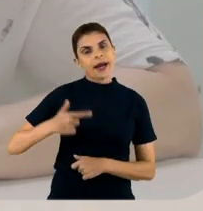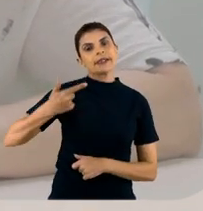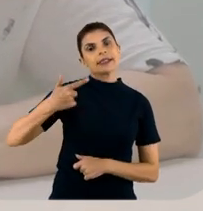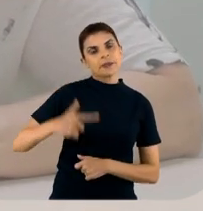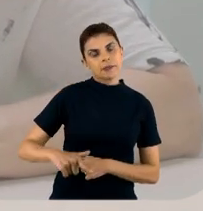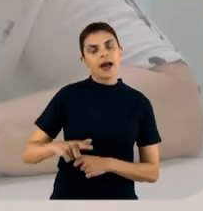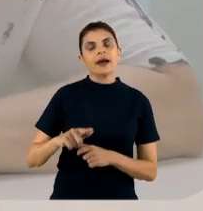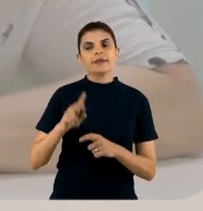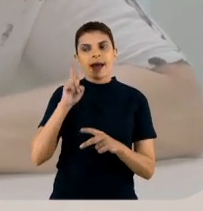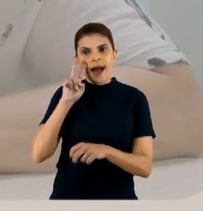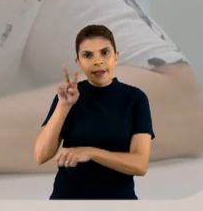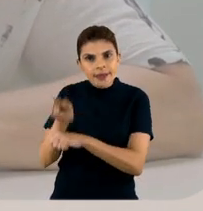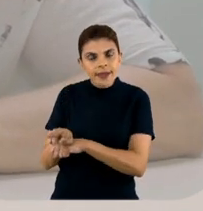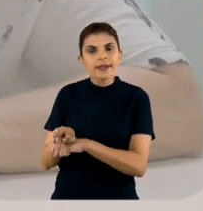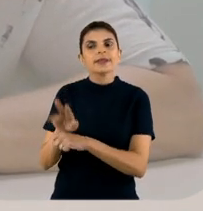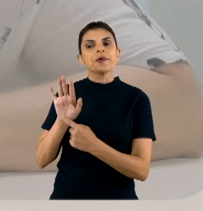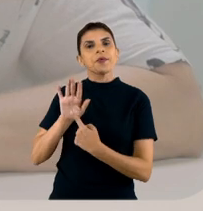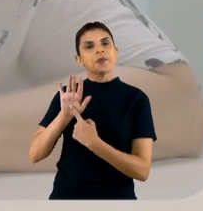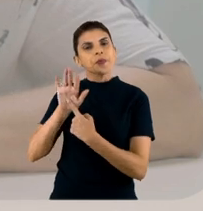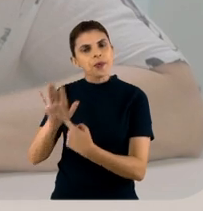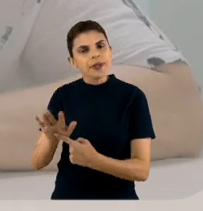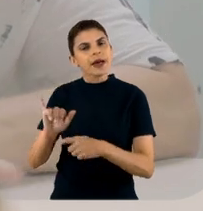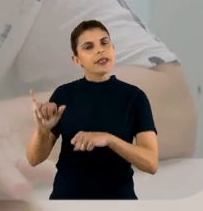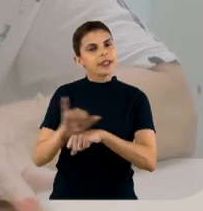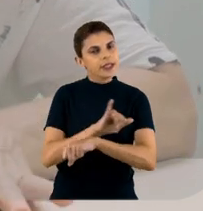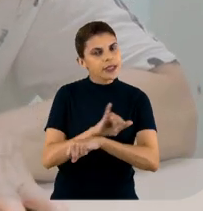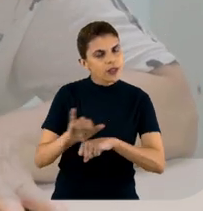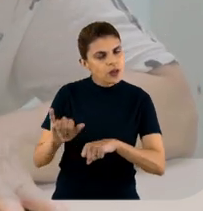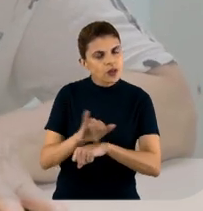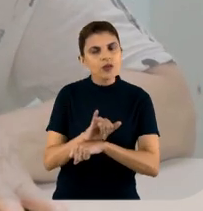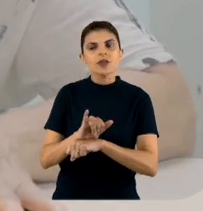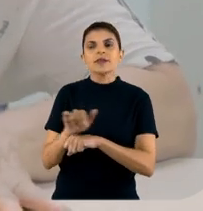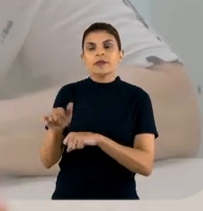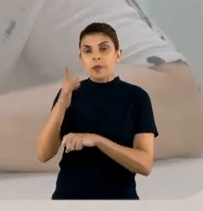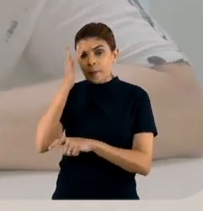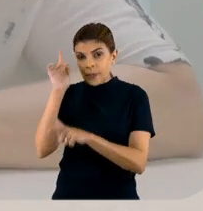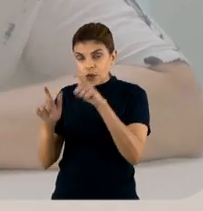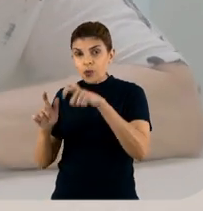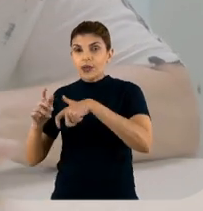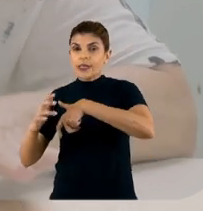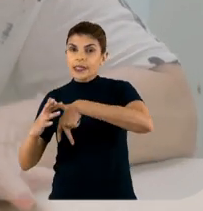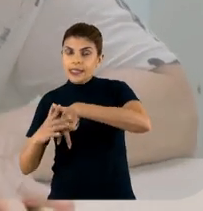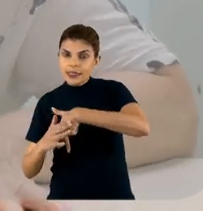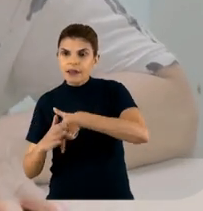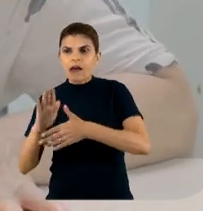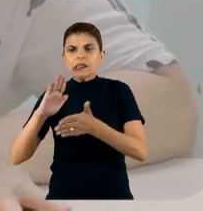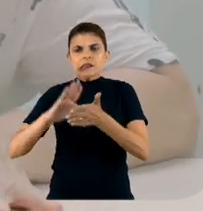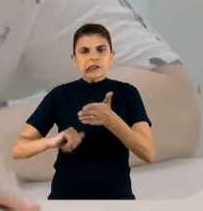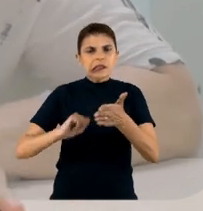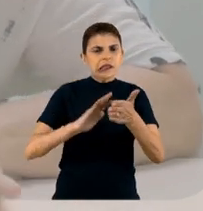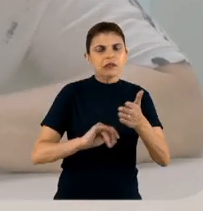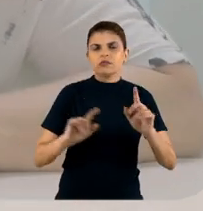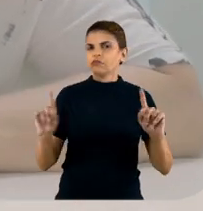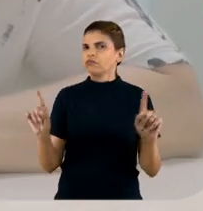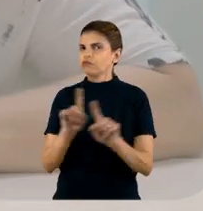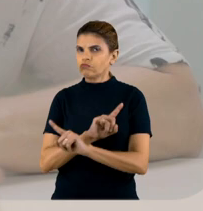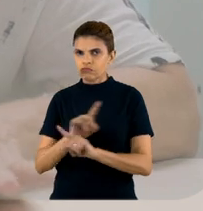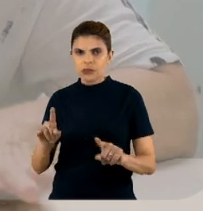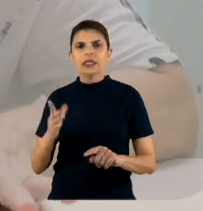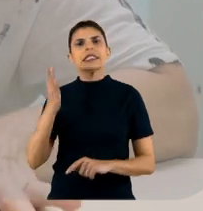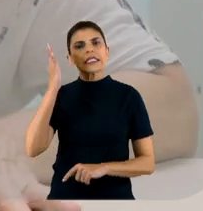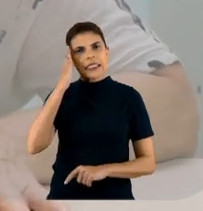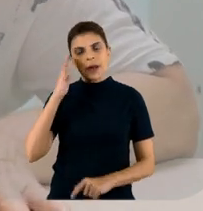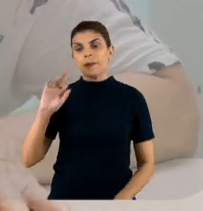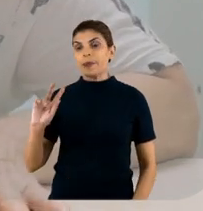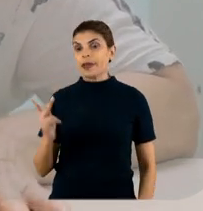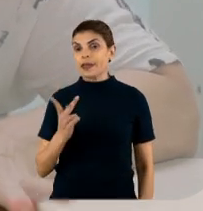mais eh ter tido uma estratégia de dar mais fluido para esses doentes ser menos restritiva eh mesmo